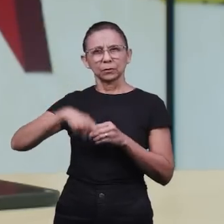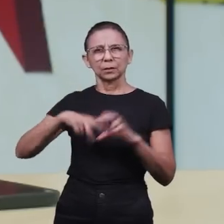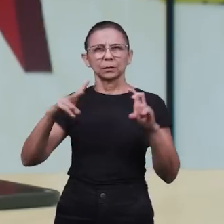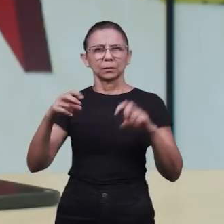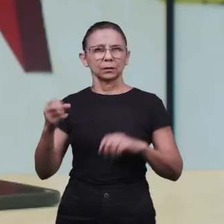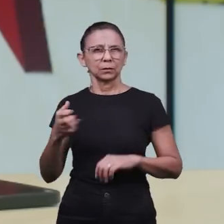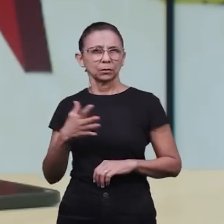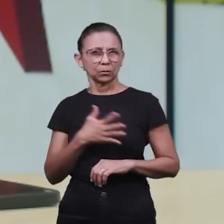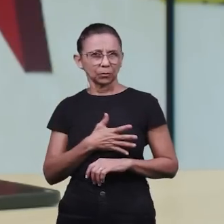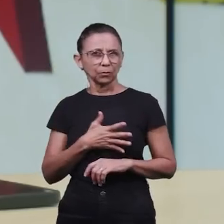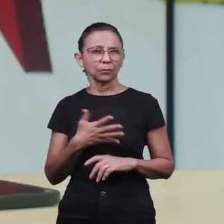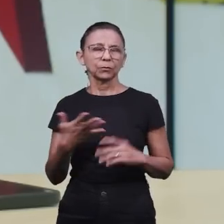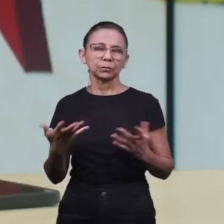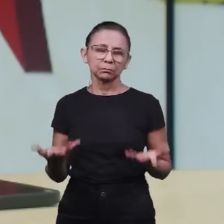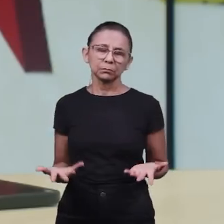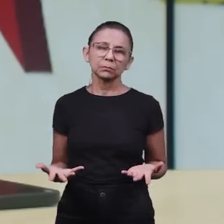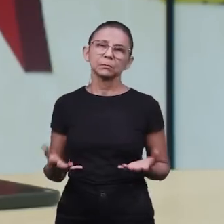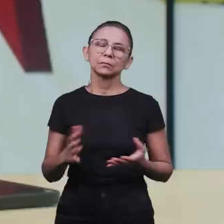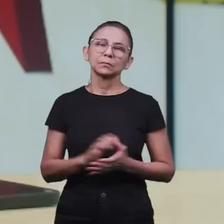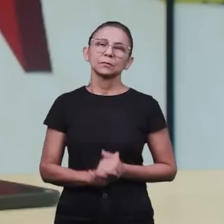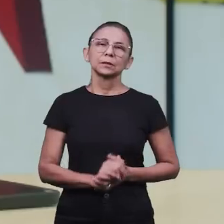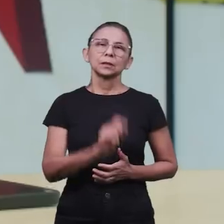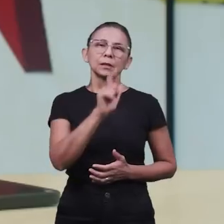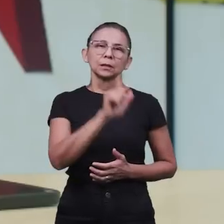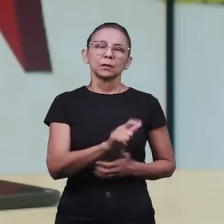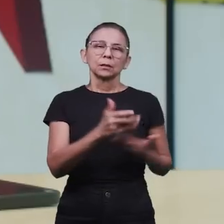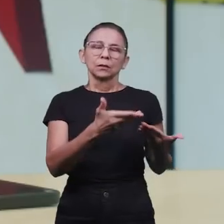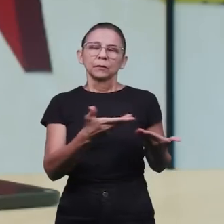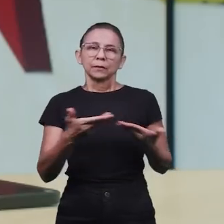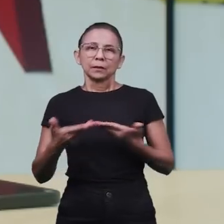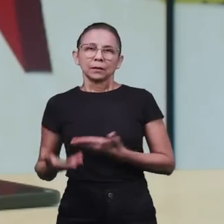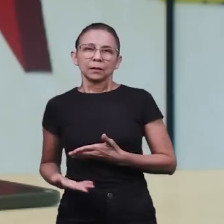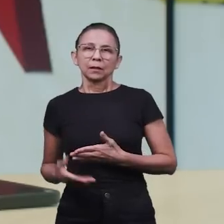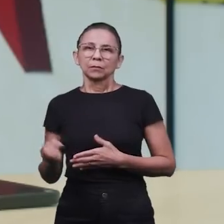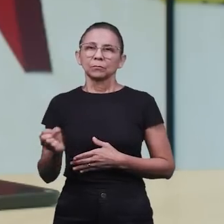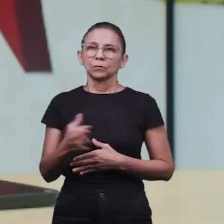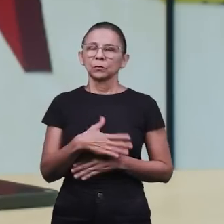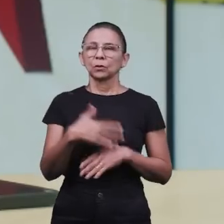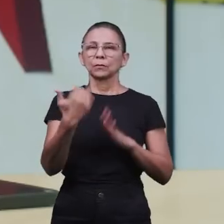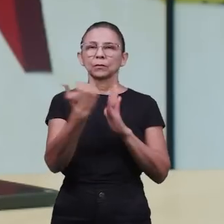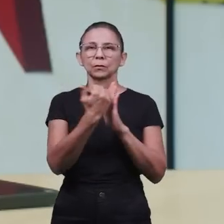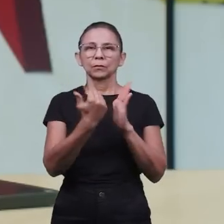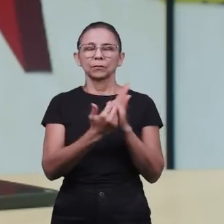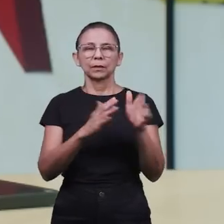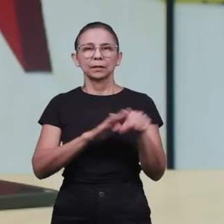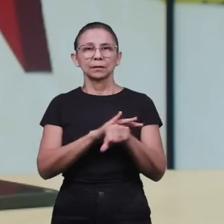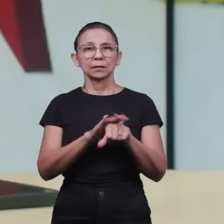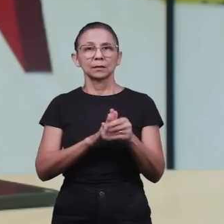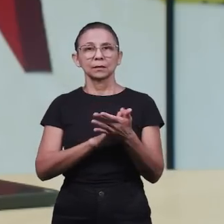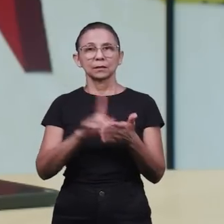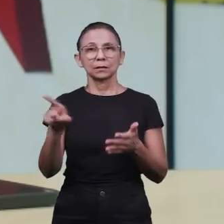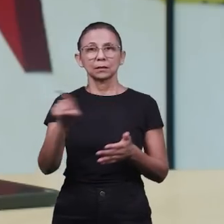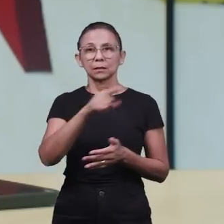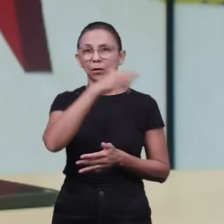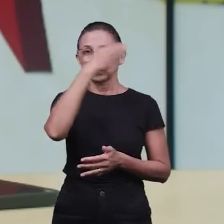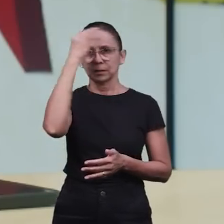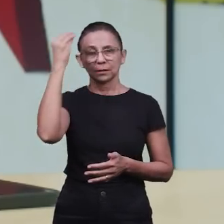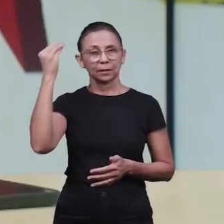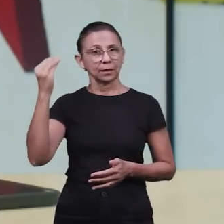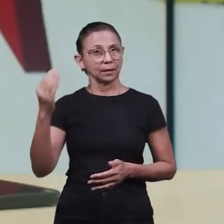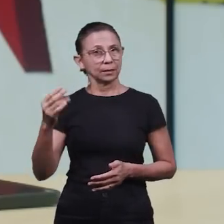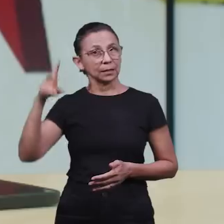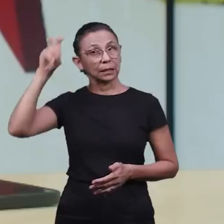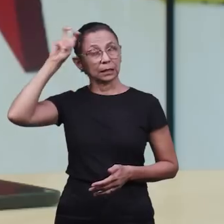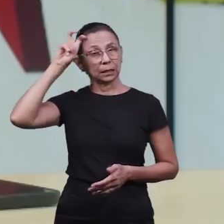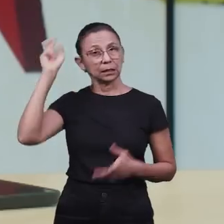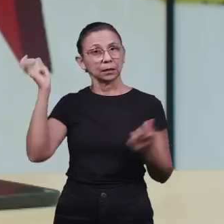com um novo tema, com um novo assunto, com um novo convidado, em mais uma nova edição do Conversas Bíblicas. Não se esqueça,